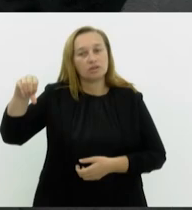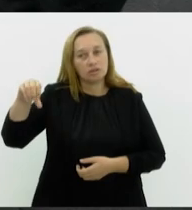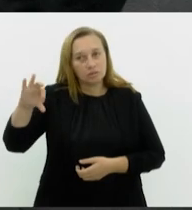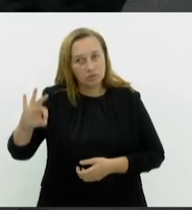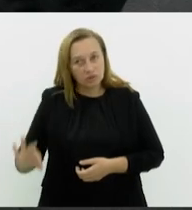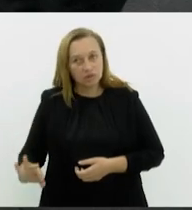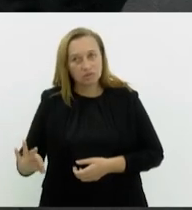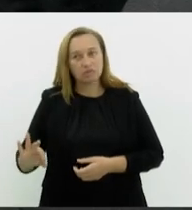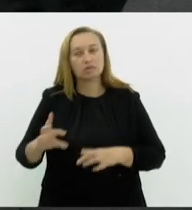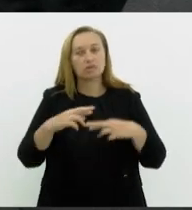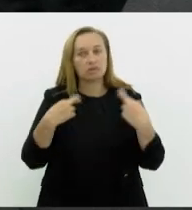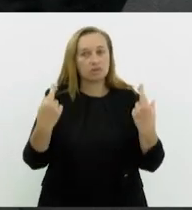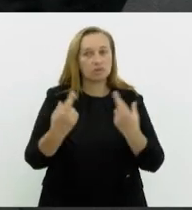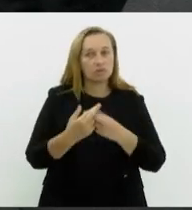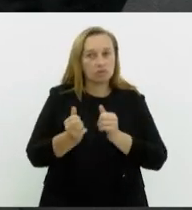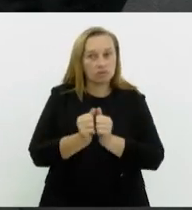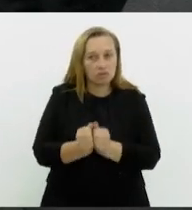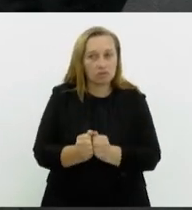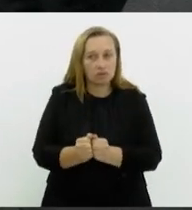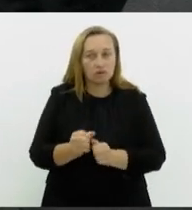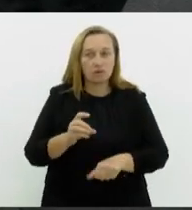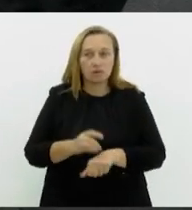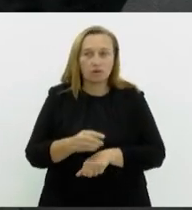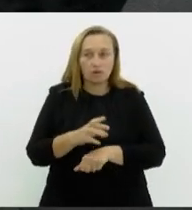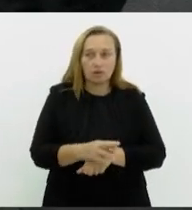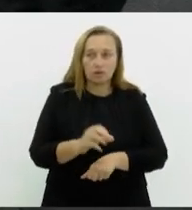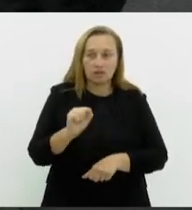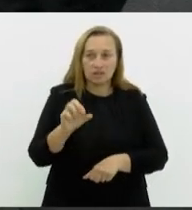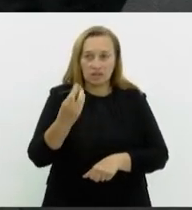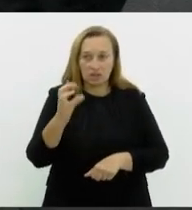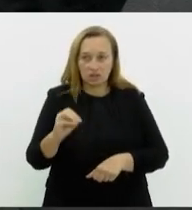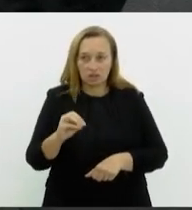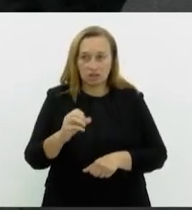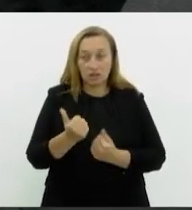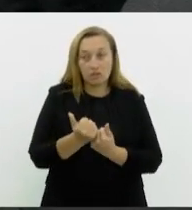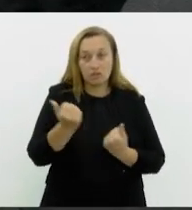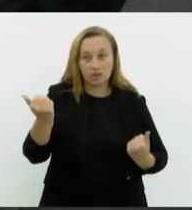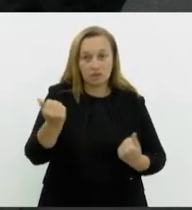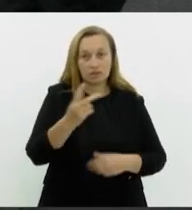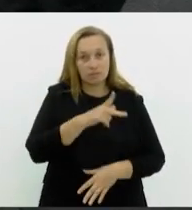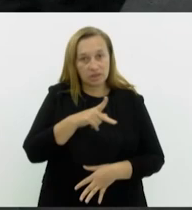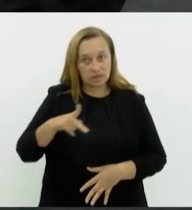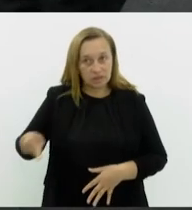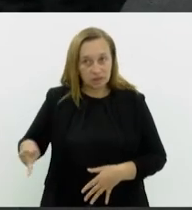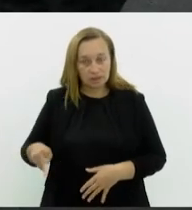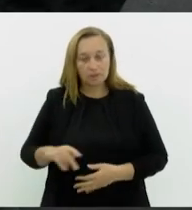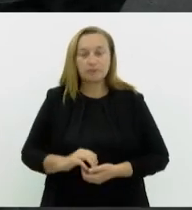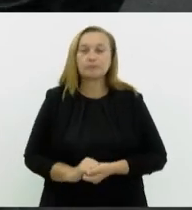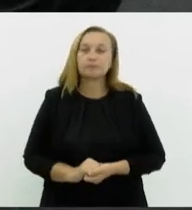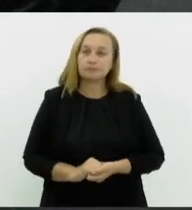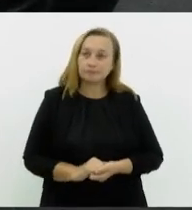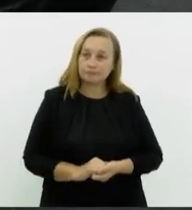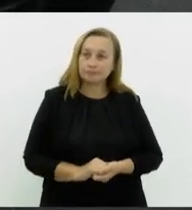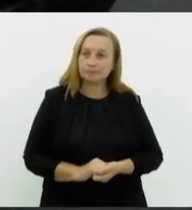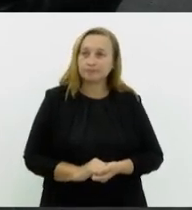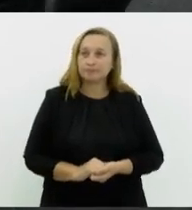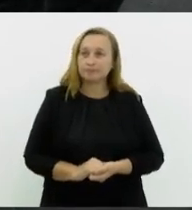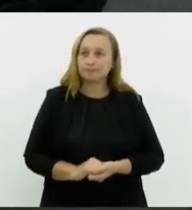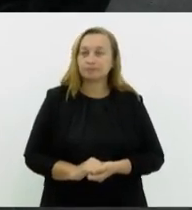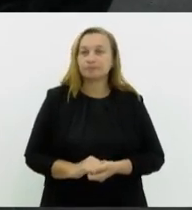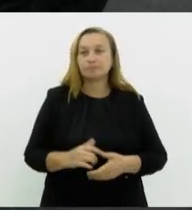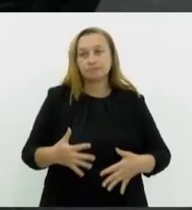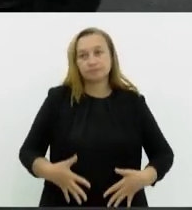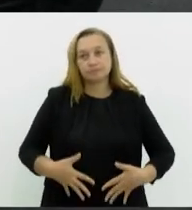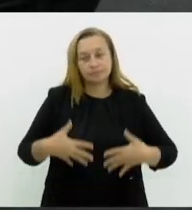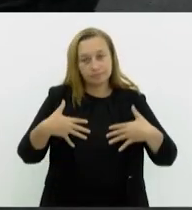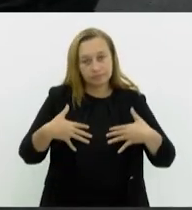99,9% das reuniões. E o doutor Serginho é o vice-presidente. E tenho o prazer